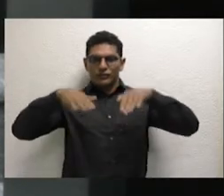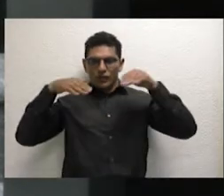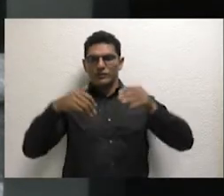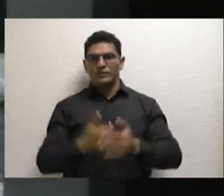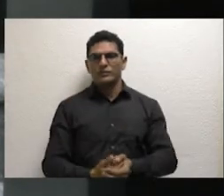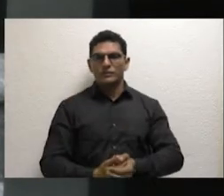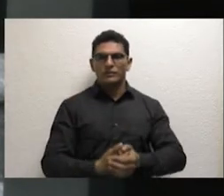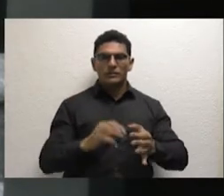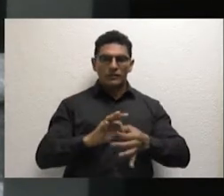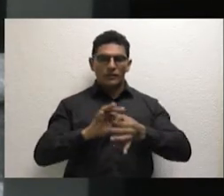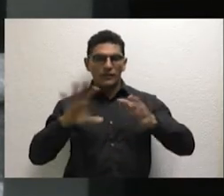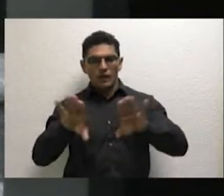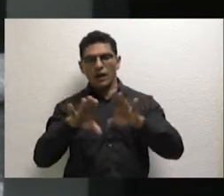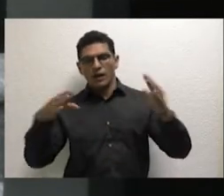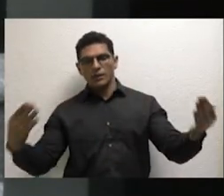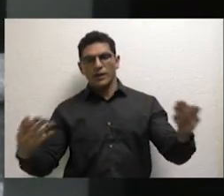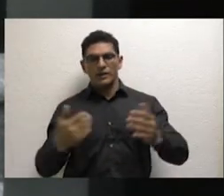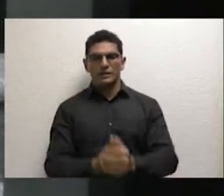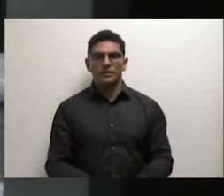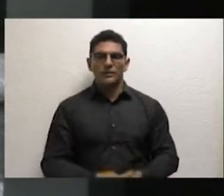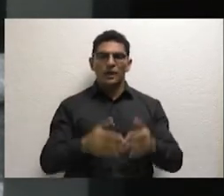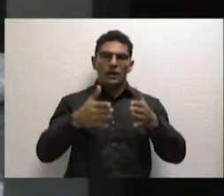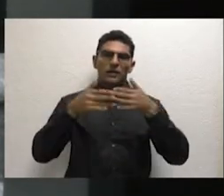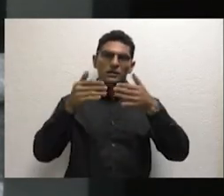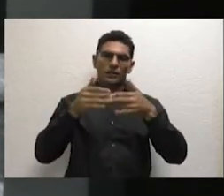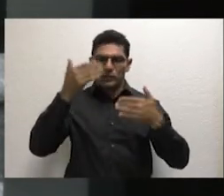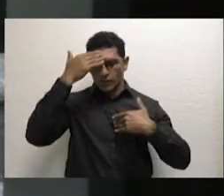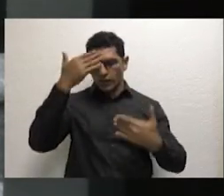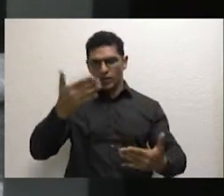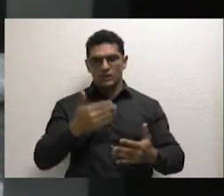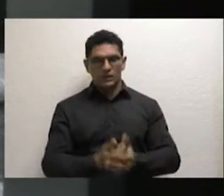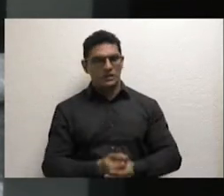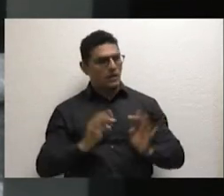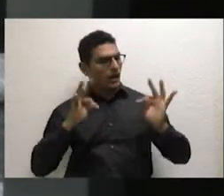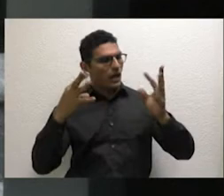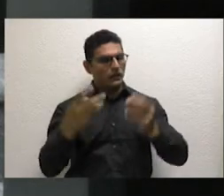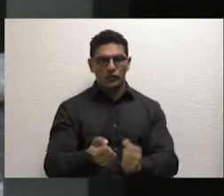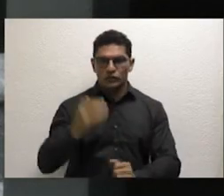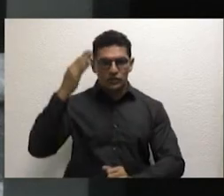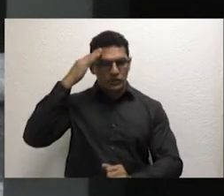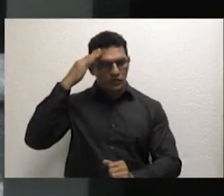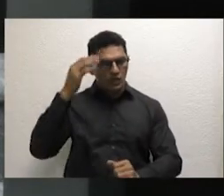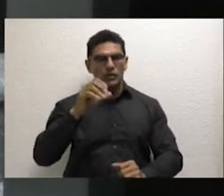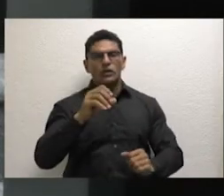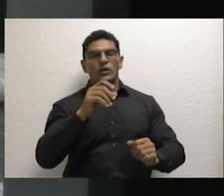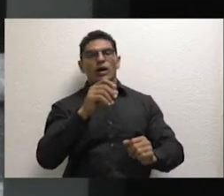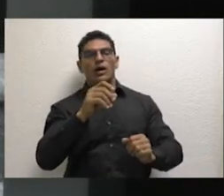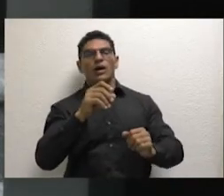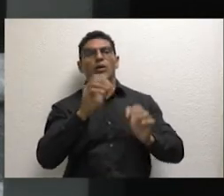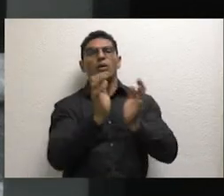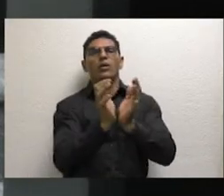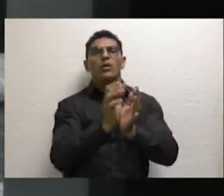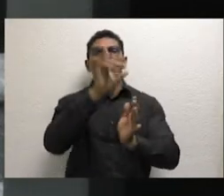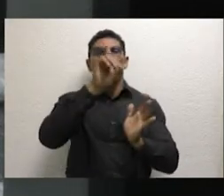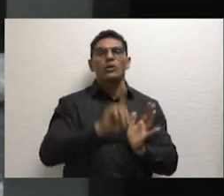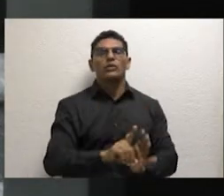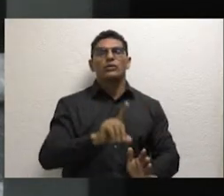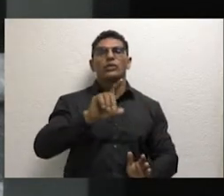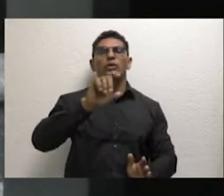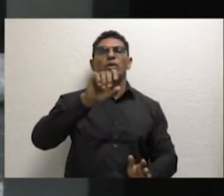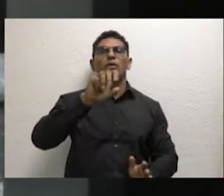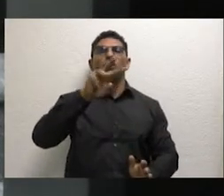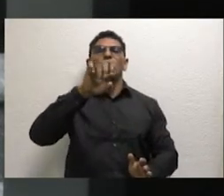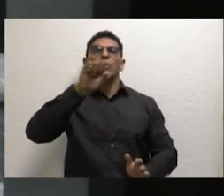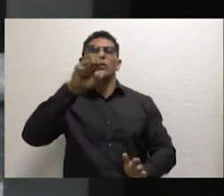eu quero até pedir e agradecer a compreensão do diretor da CIEAM do Wilson Perico a